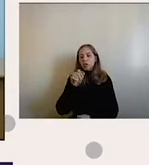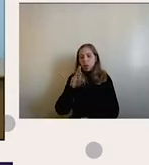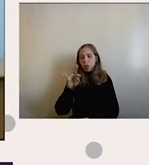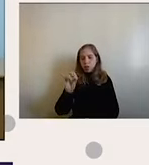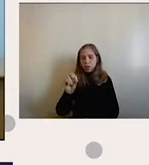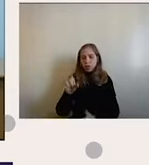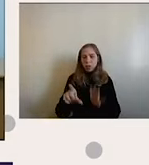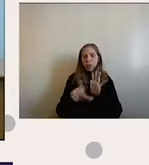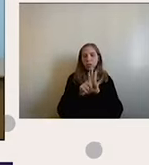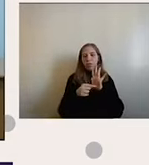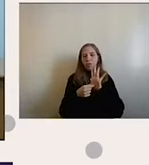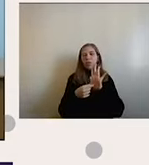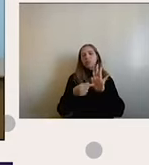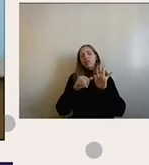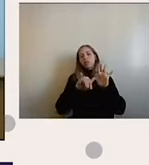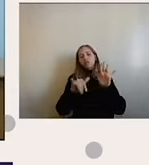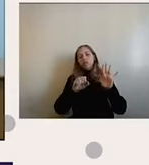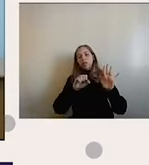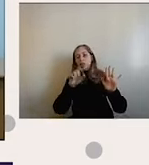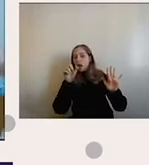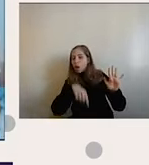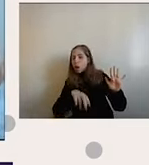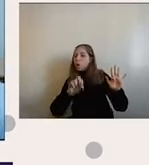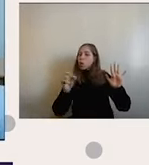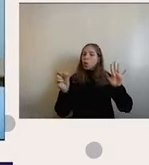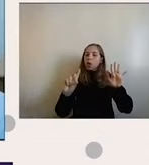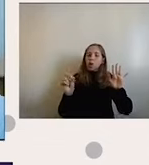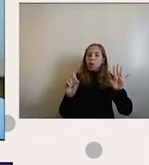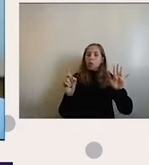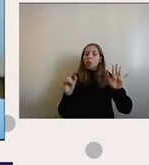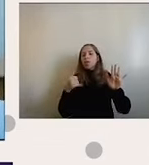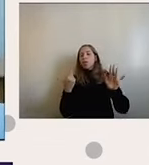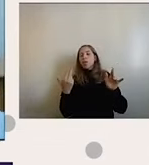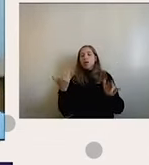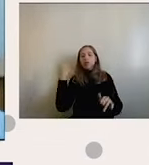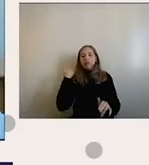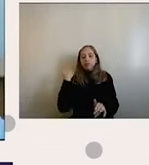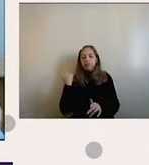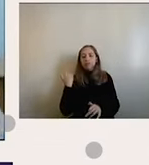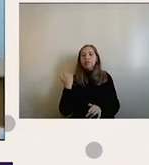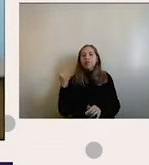é mais difícil do que você dizer que era como era antigamente. Então, nesse sentido,